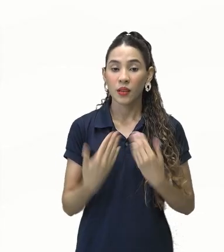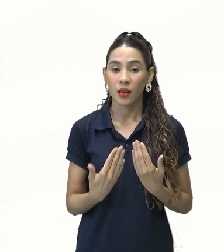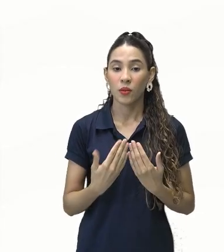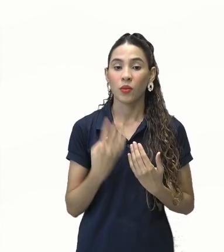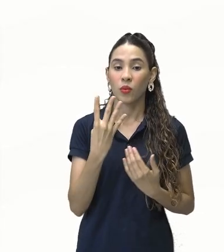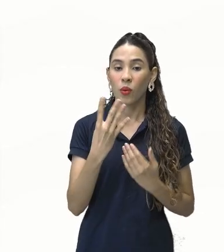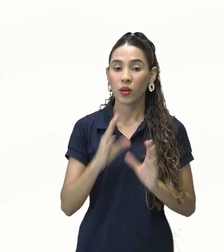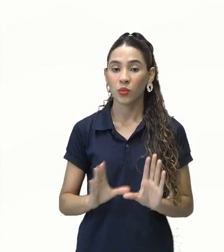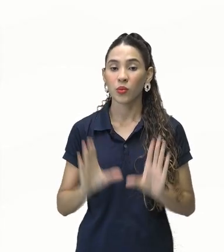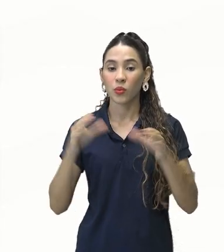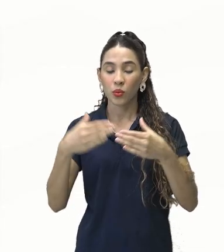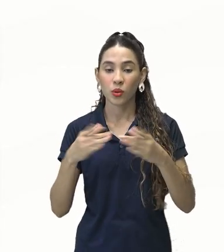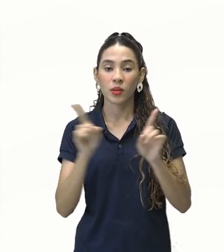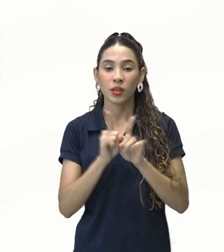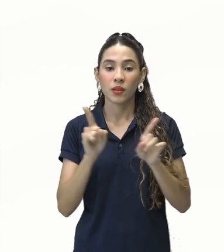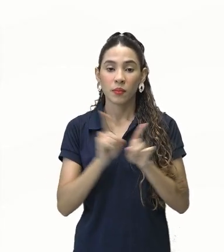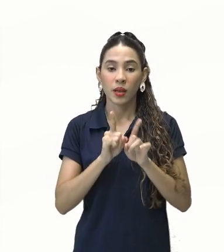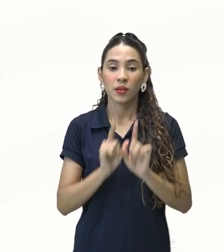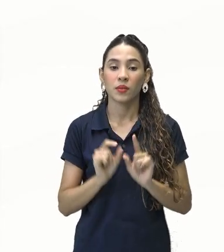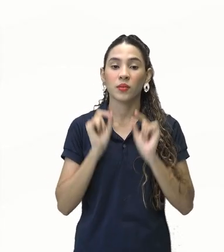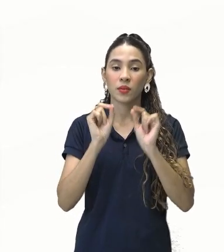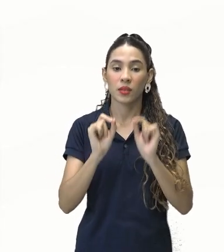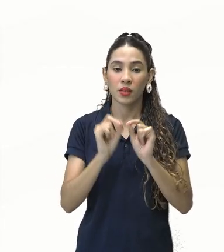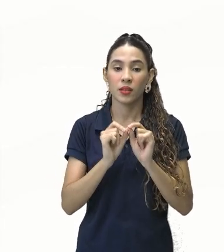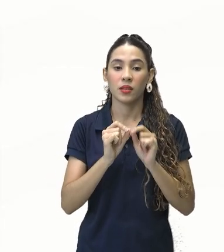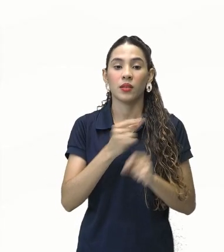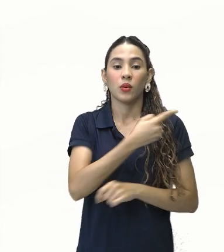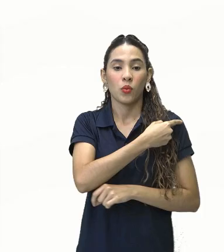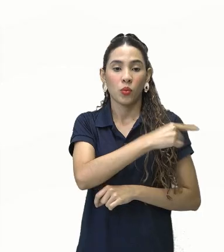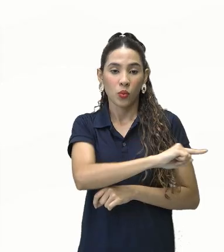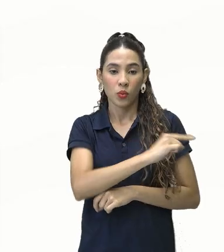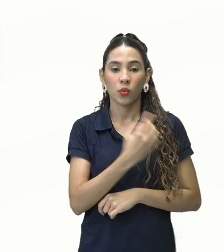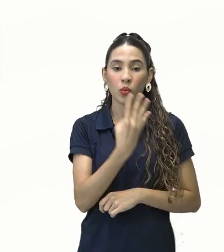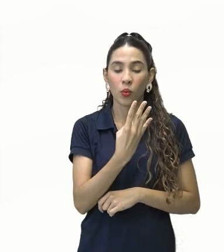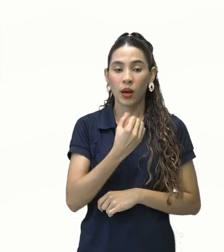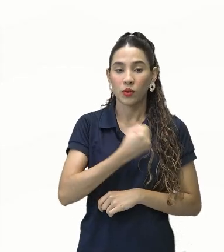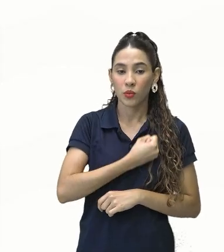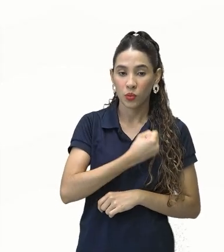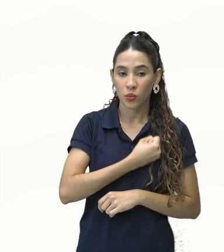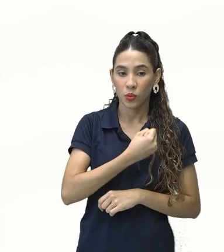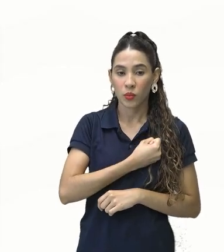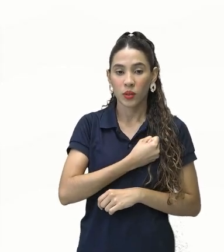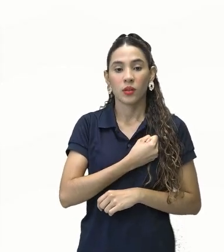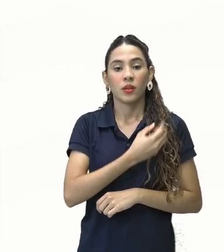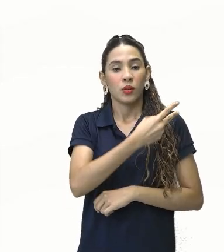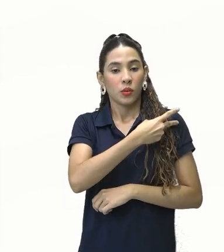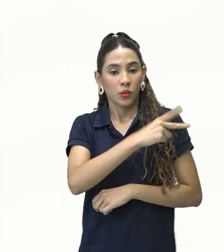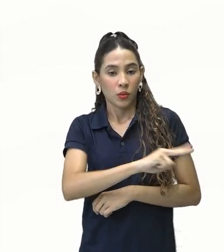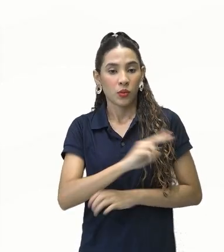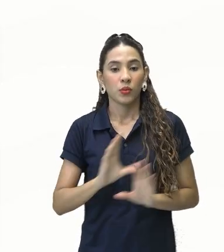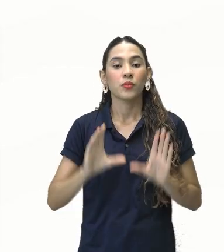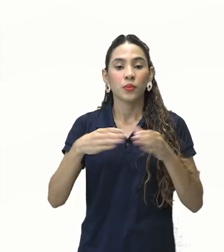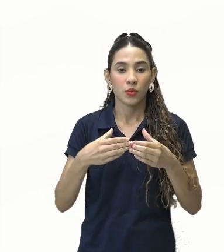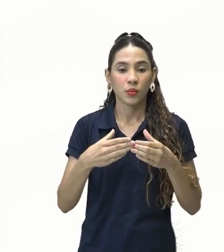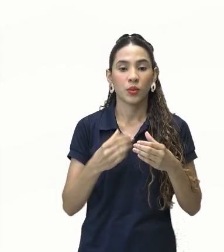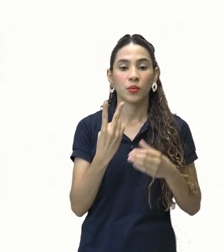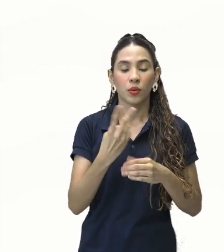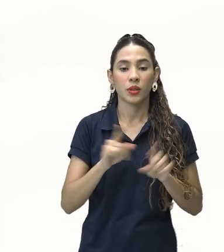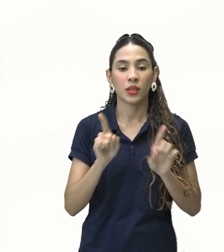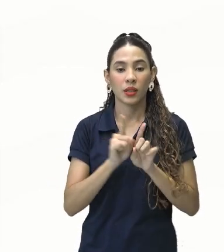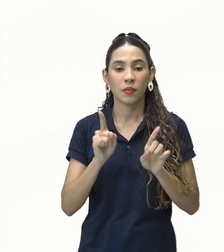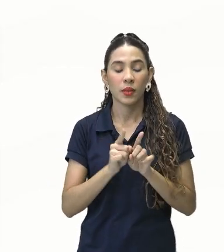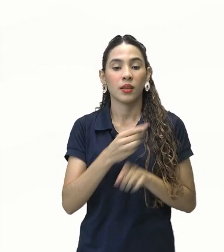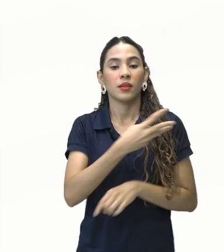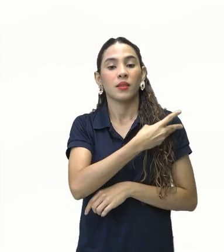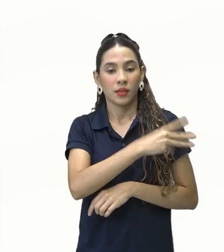quarta categoria, ó, categoria 4, série 1, 4, alguma coisa, série 2, 2, alguma coisa,